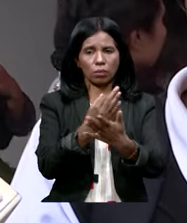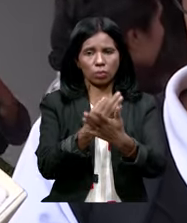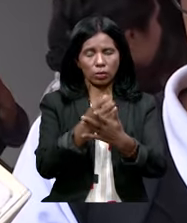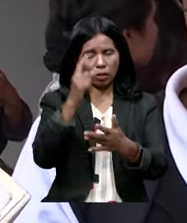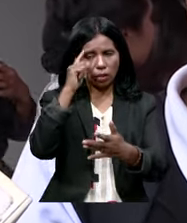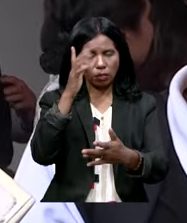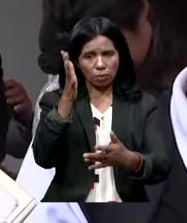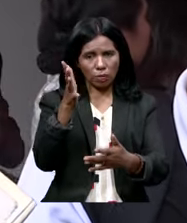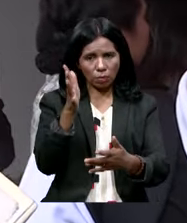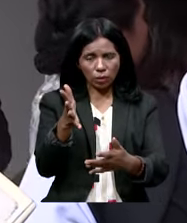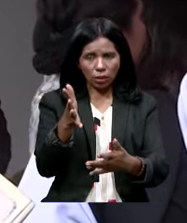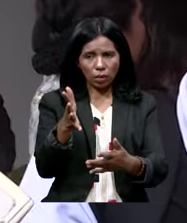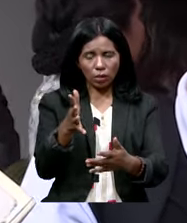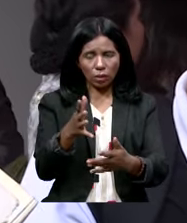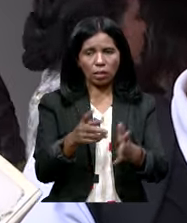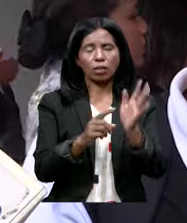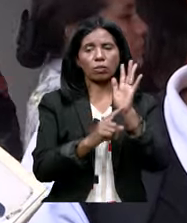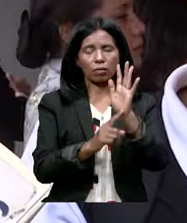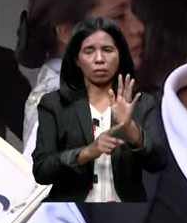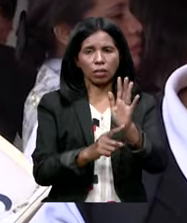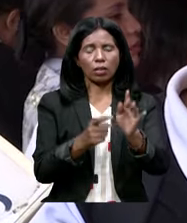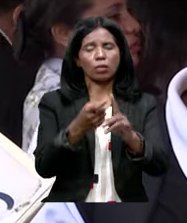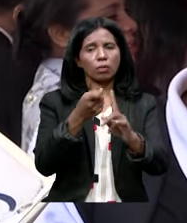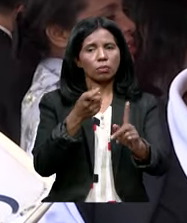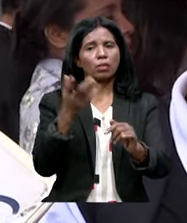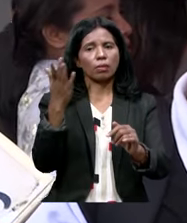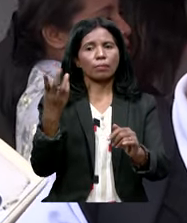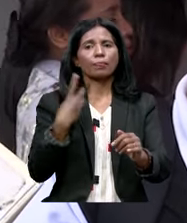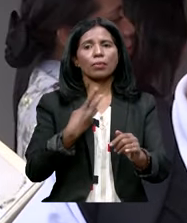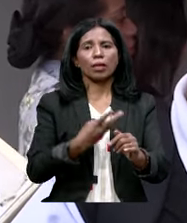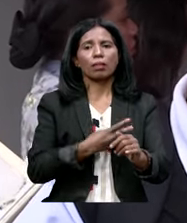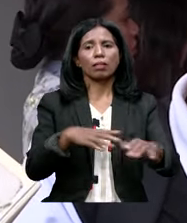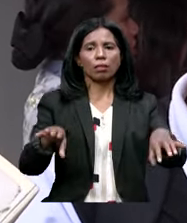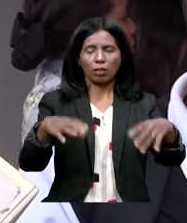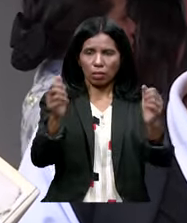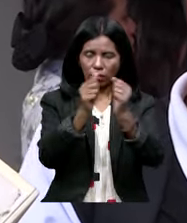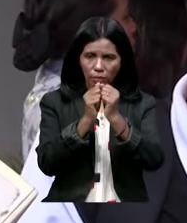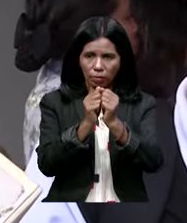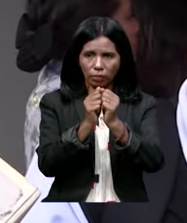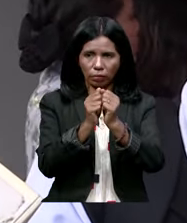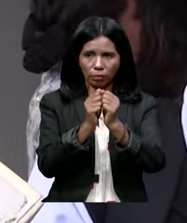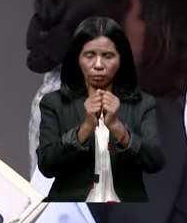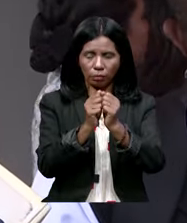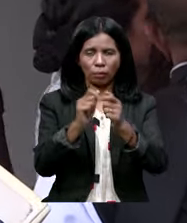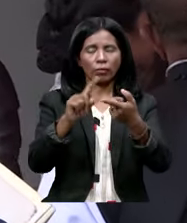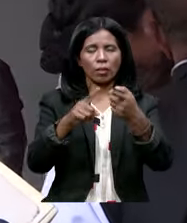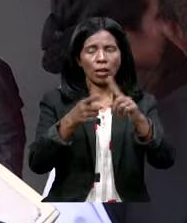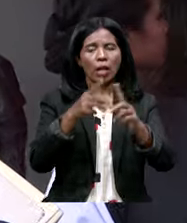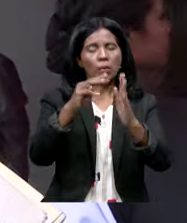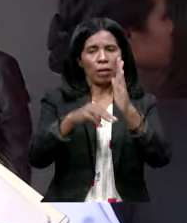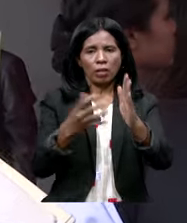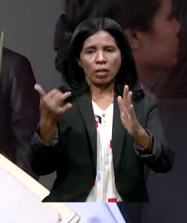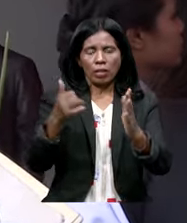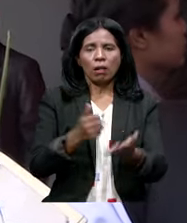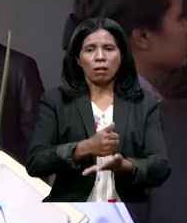50 centavos nebeke publikona i usine ba maka ami musi servisu amuto ko alin media sira para ita bo sira ajuda